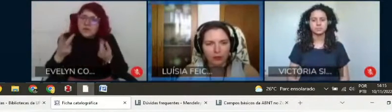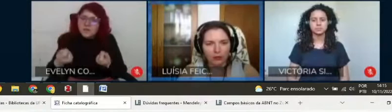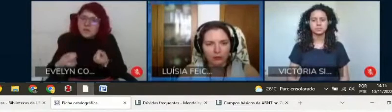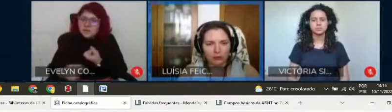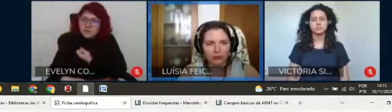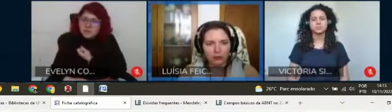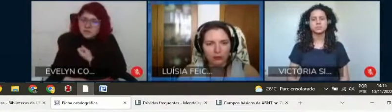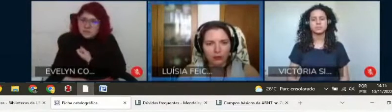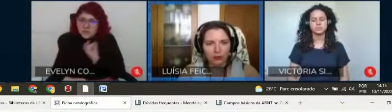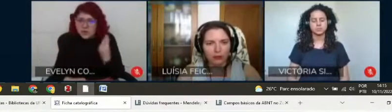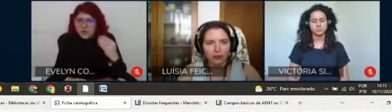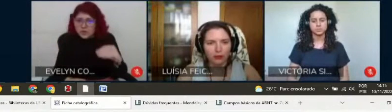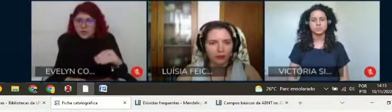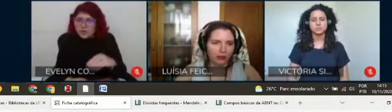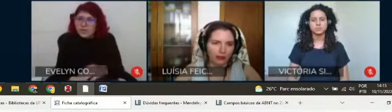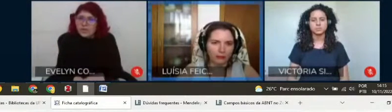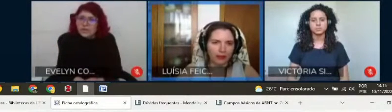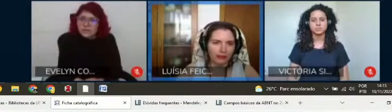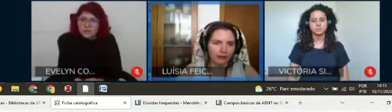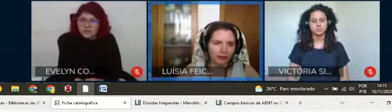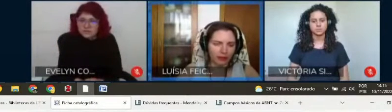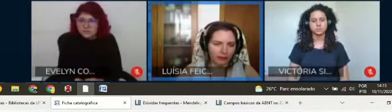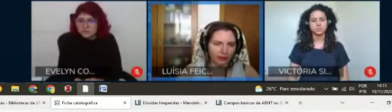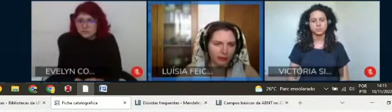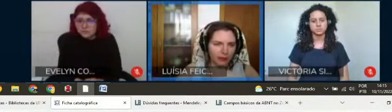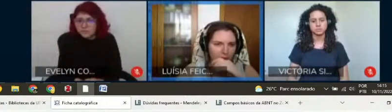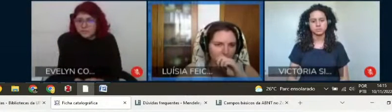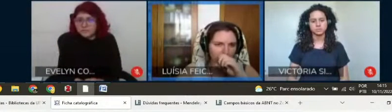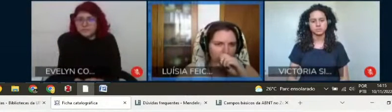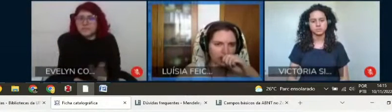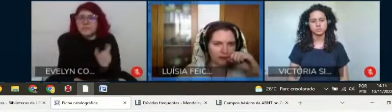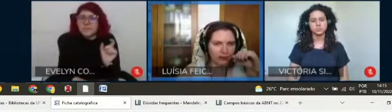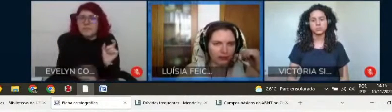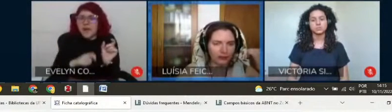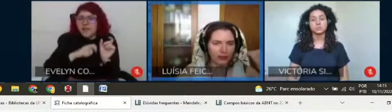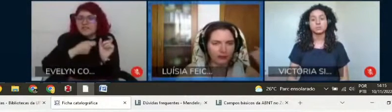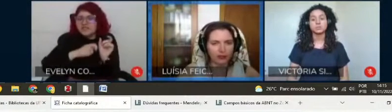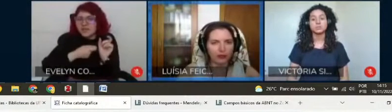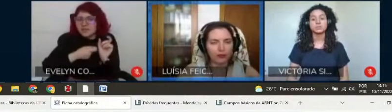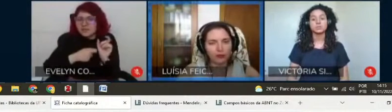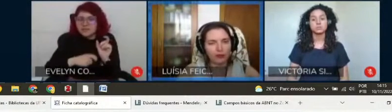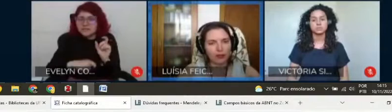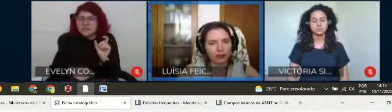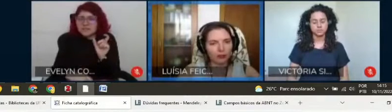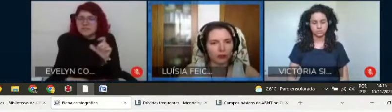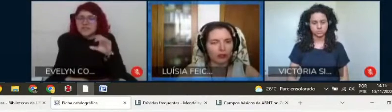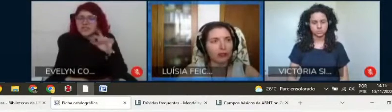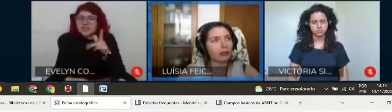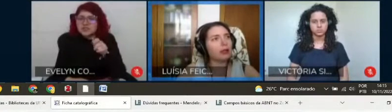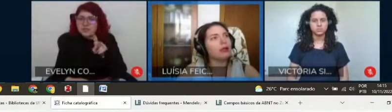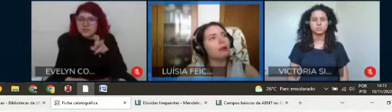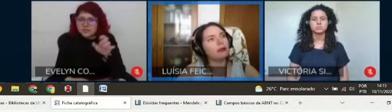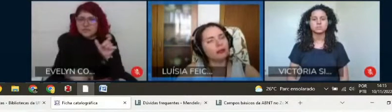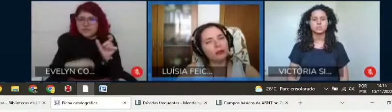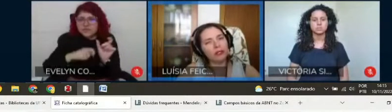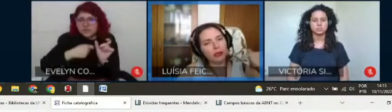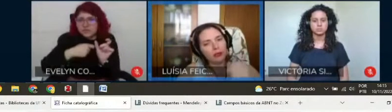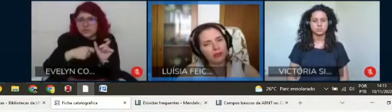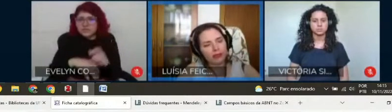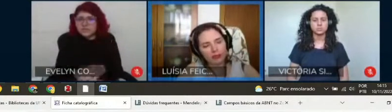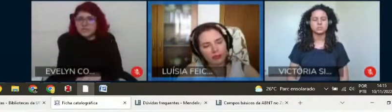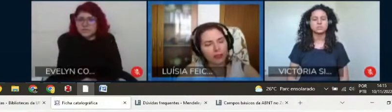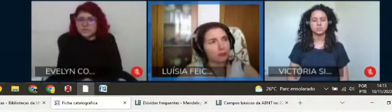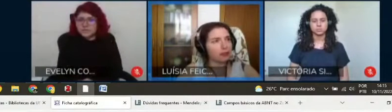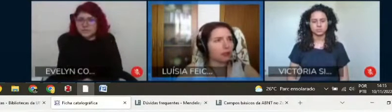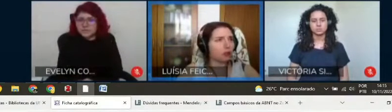eu coloco as palavras-chave. Sempre lembrando que para definir as palavras-chave que tu coloca aqui, o